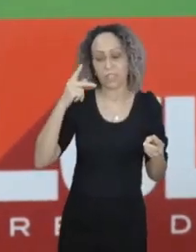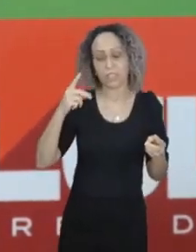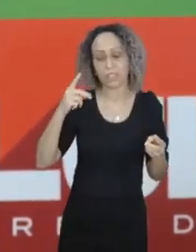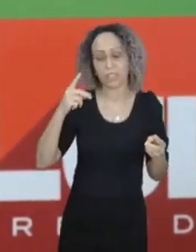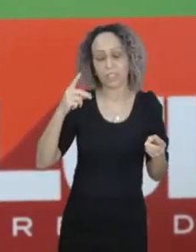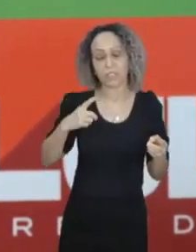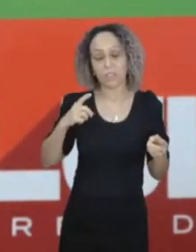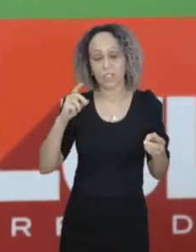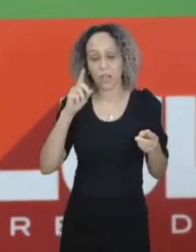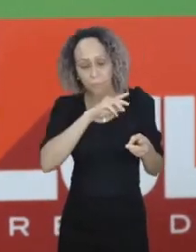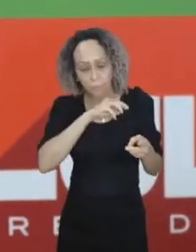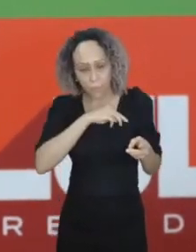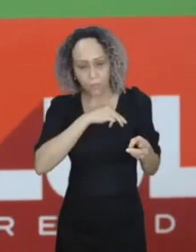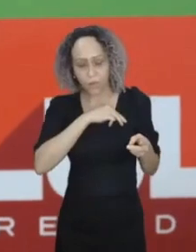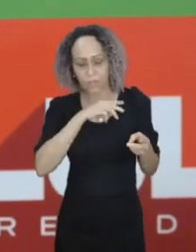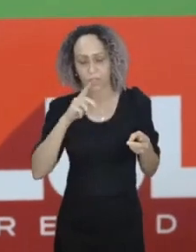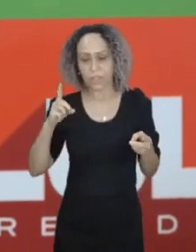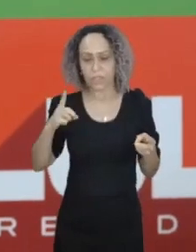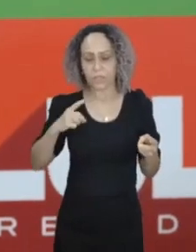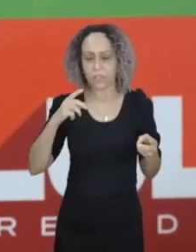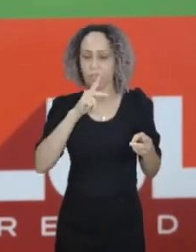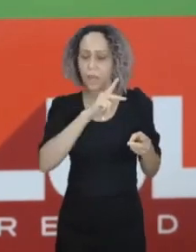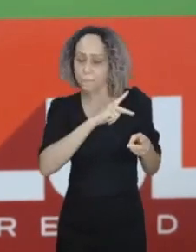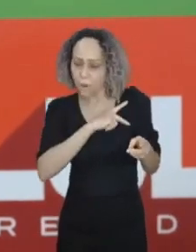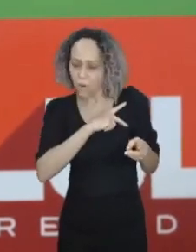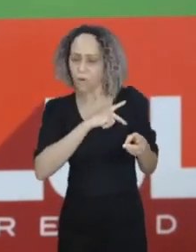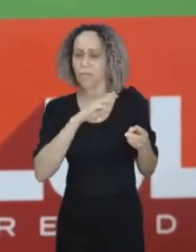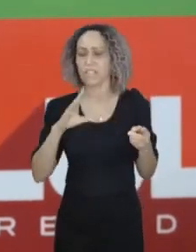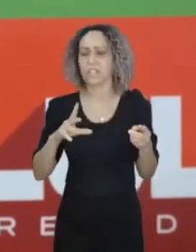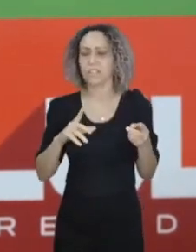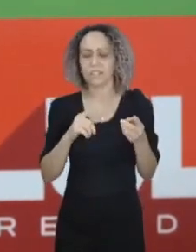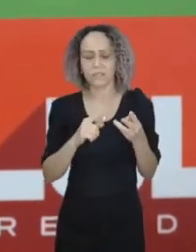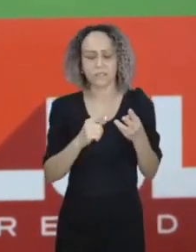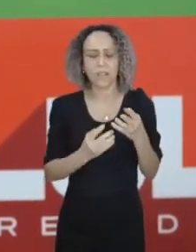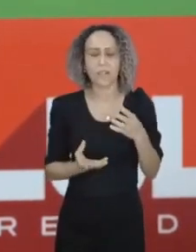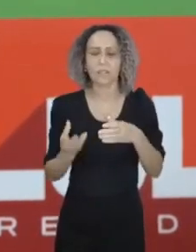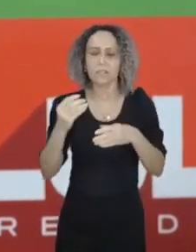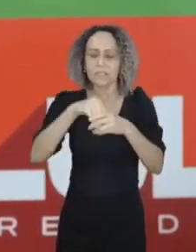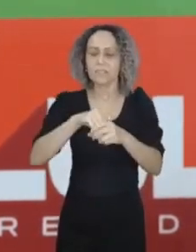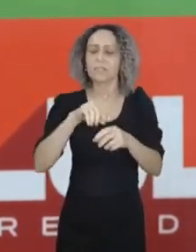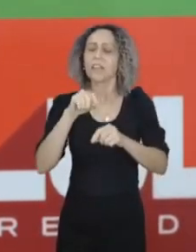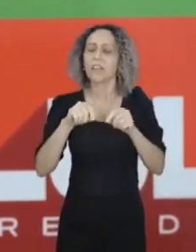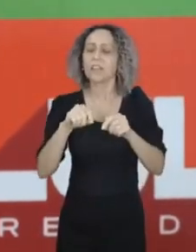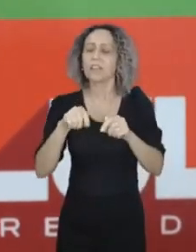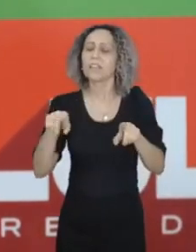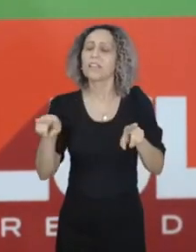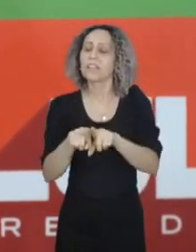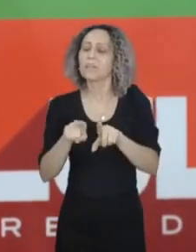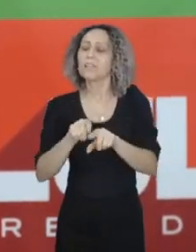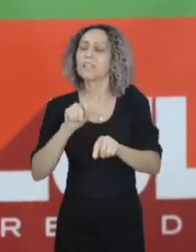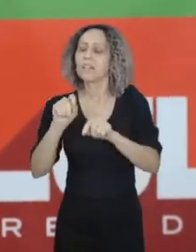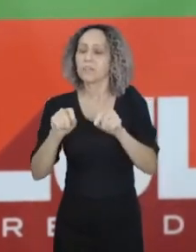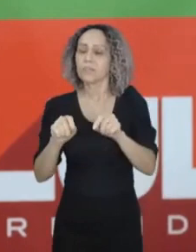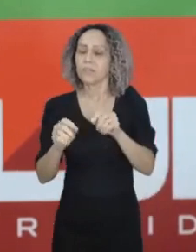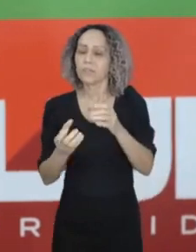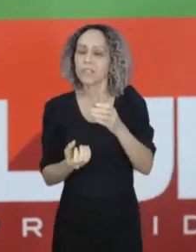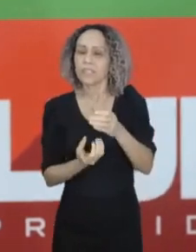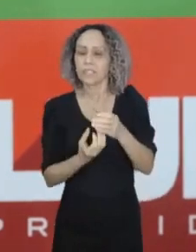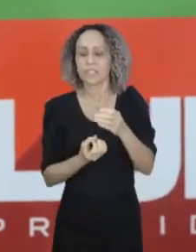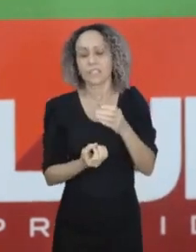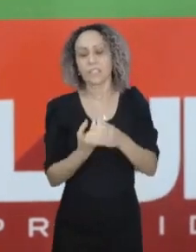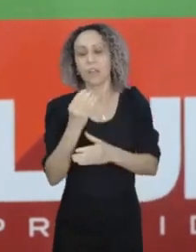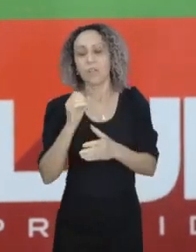sobretudo dentro do PRONAF retomar as bolsas que a gente tinha para melhor formar os policiais também